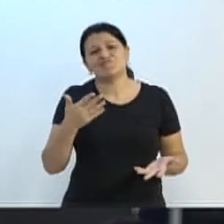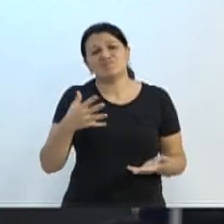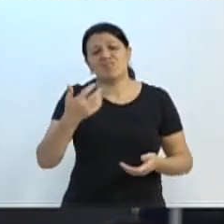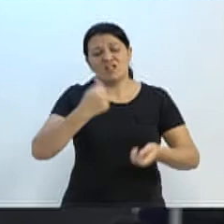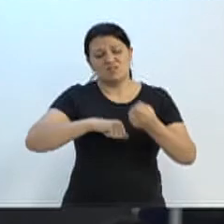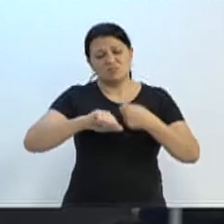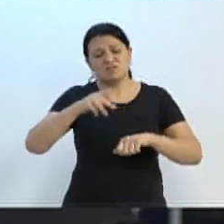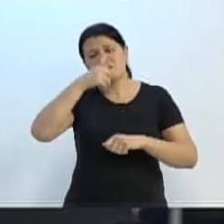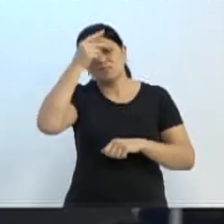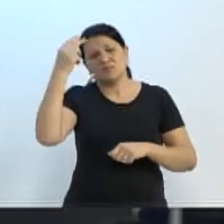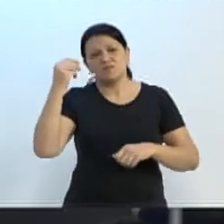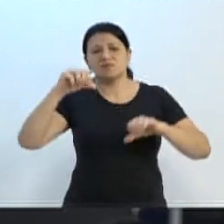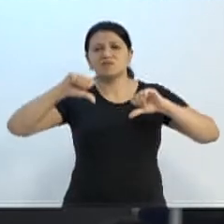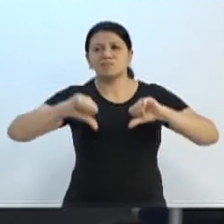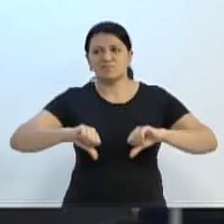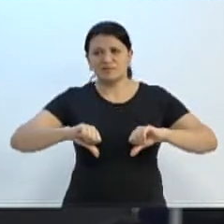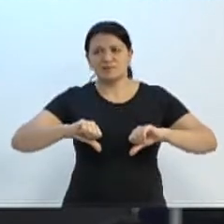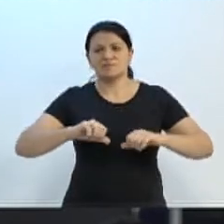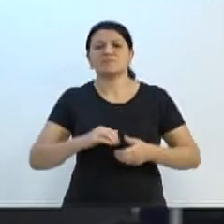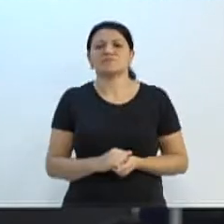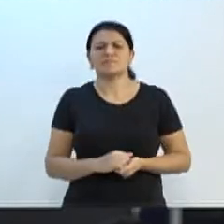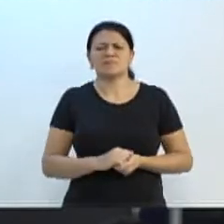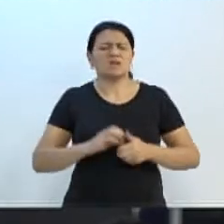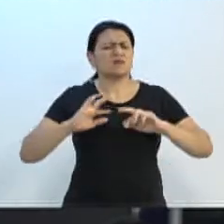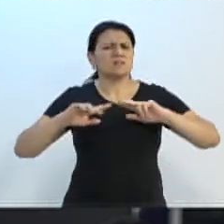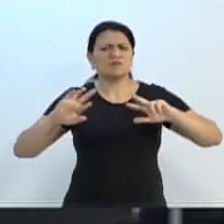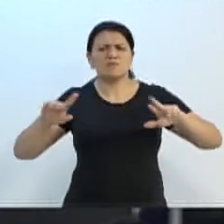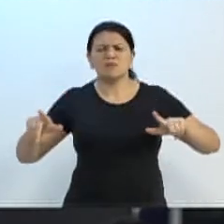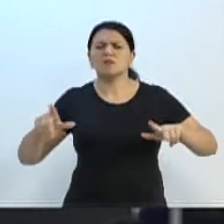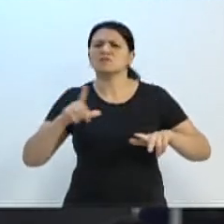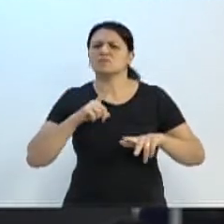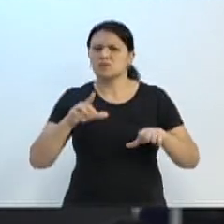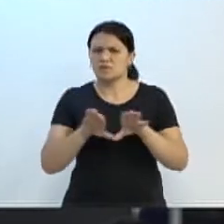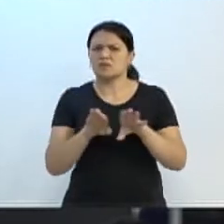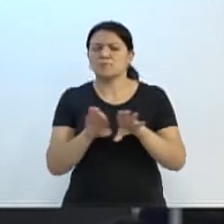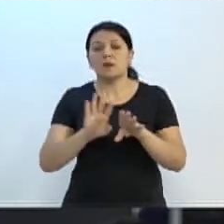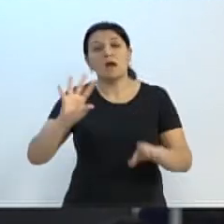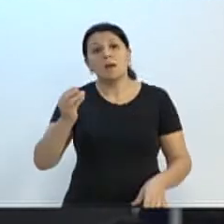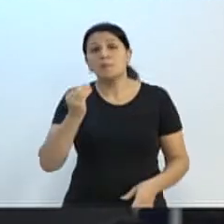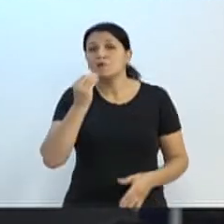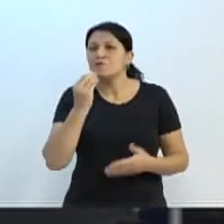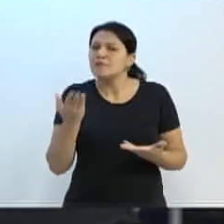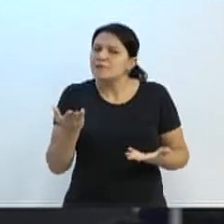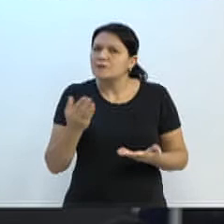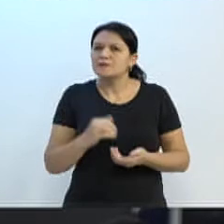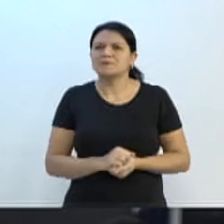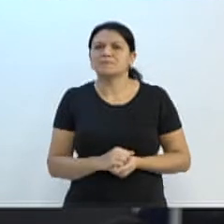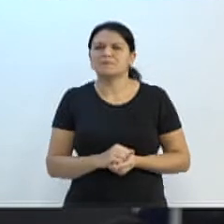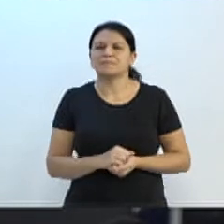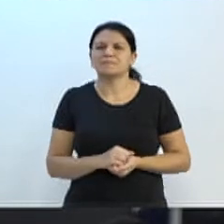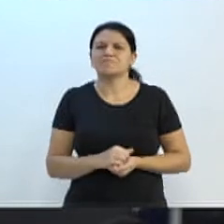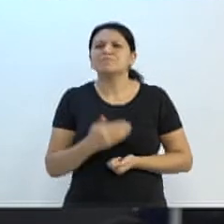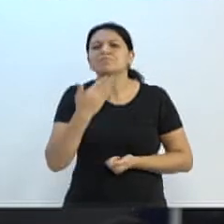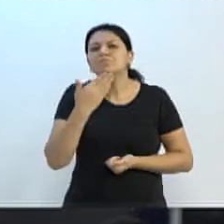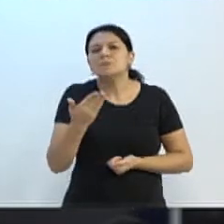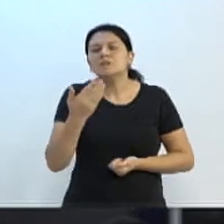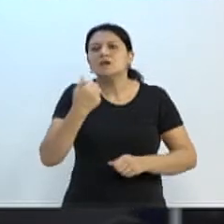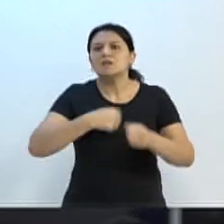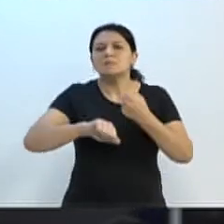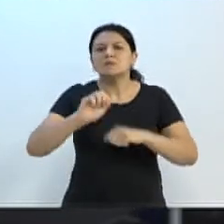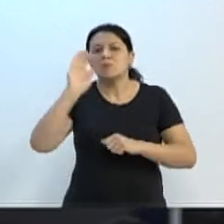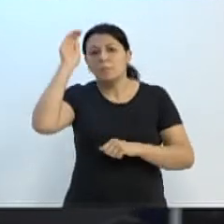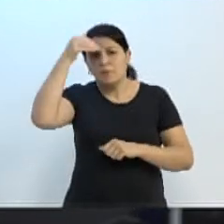administração, deixa a desejar. E é exemplo daquela, várias outras que a gente tem recebido demanda também. Então, aproveitando o gancho, pedir que a administração pública do prefeito